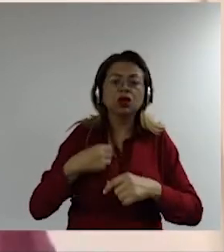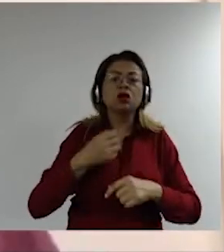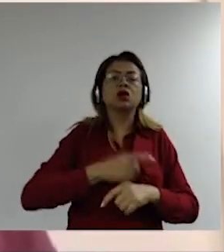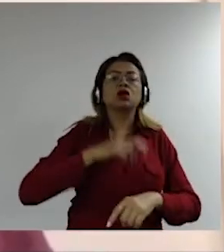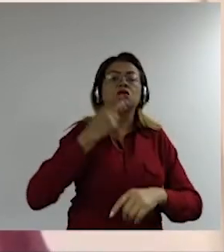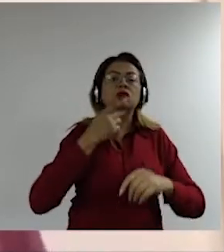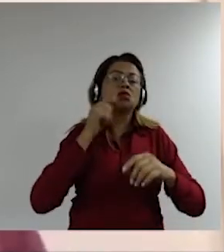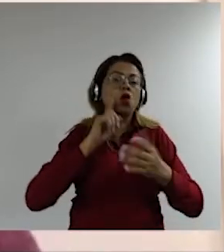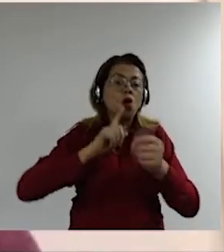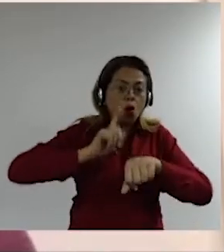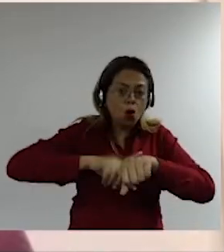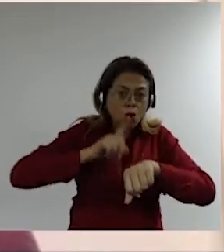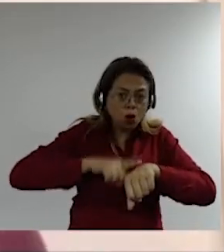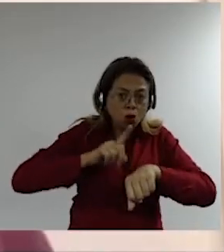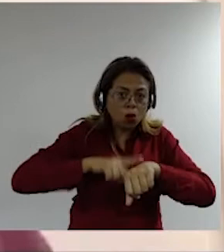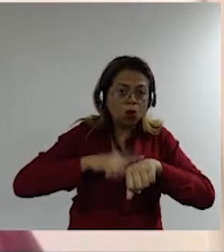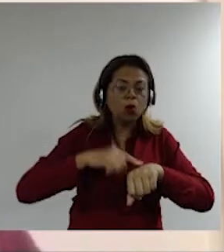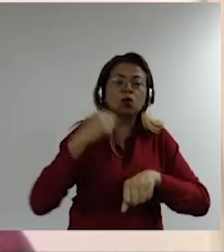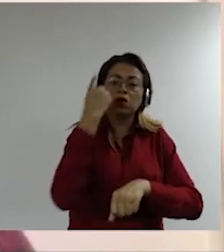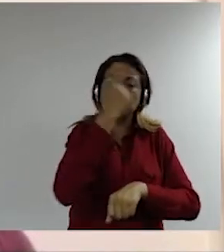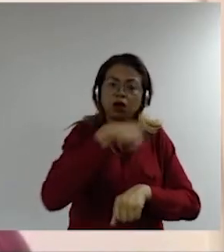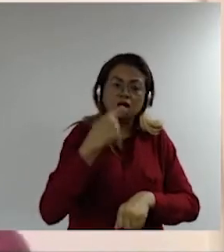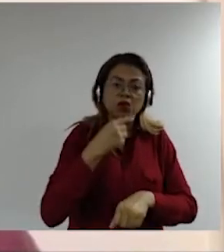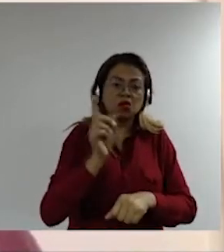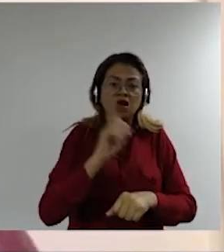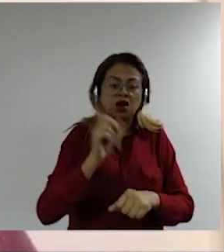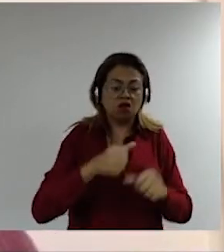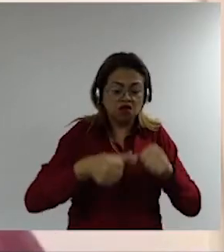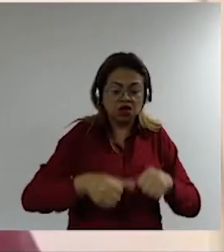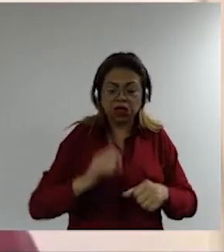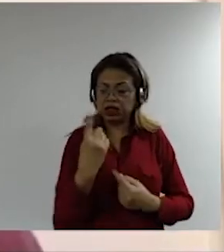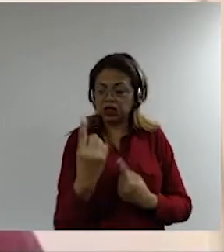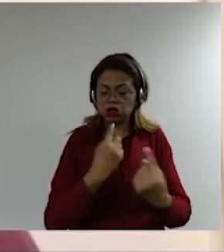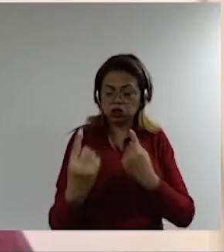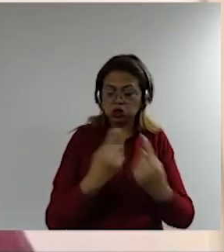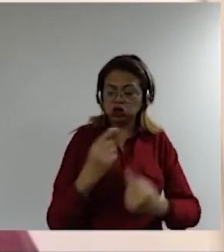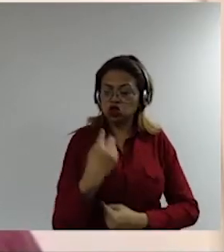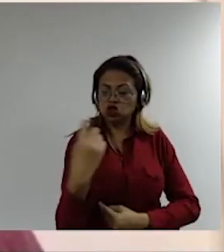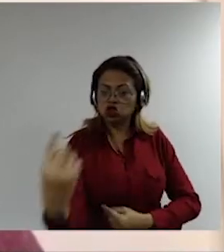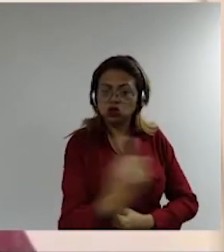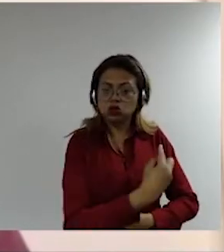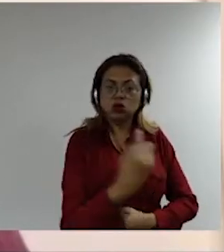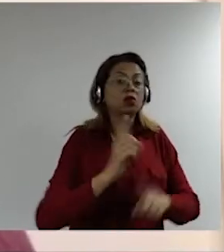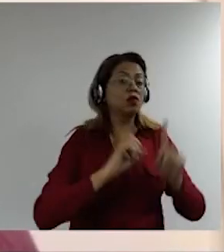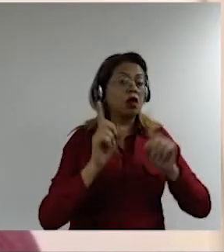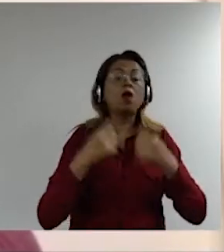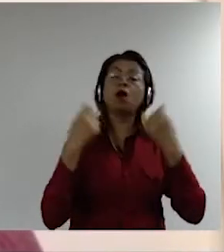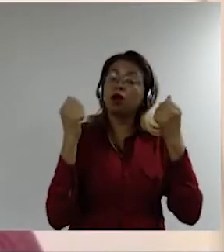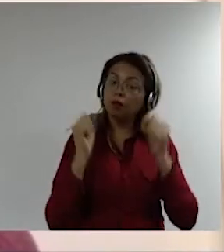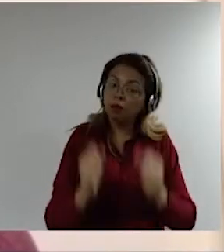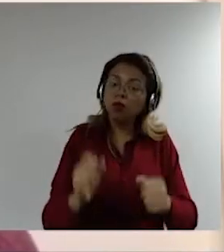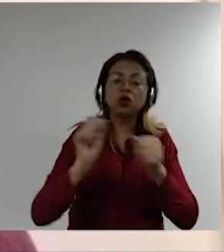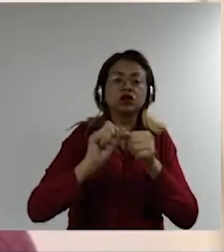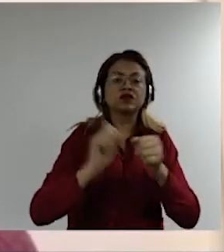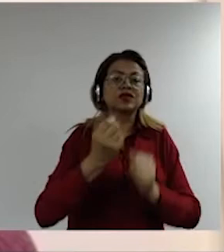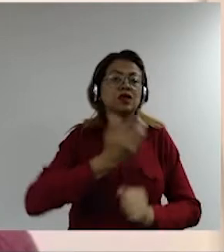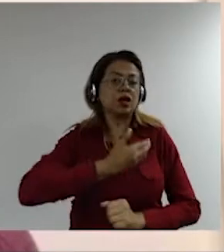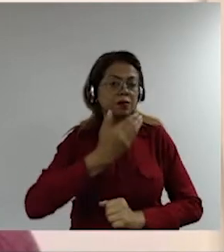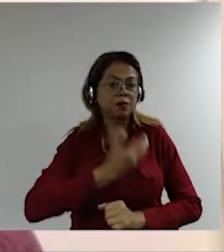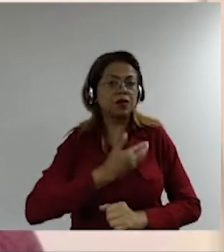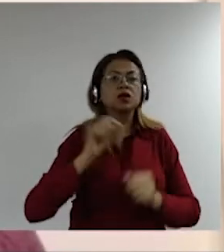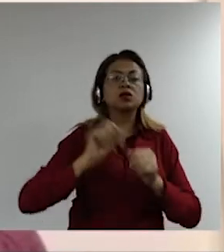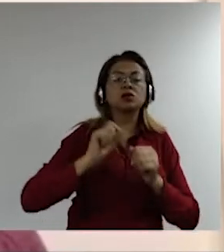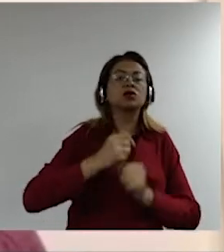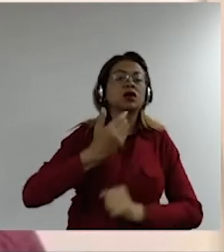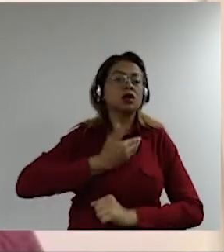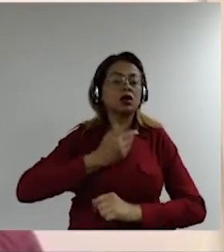Ela tem um contexto no qual interagir, ela não fica solta, nem tudo vale. Ela pode formar amizades, formar pares,